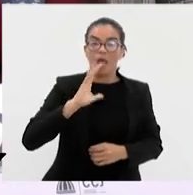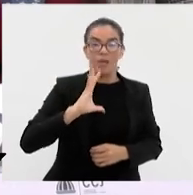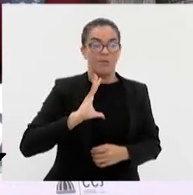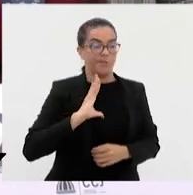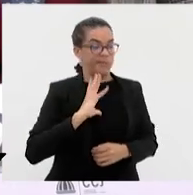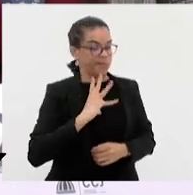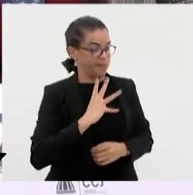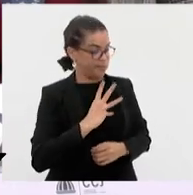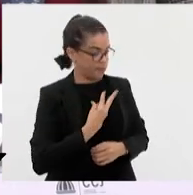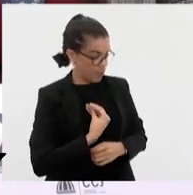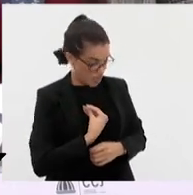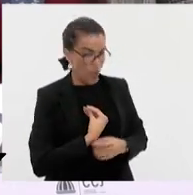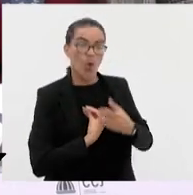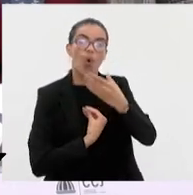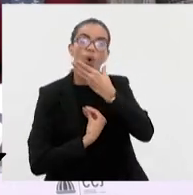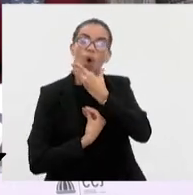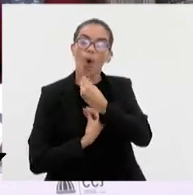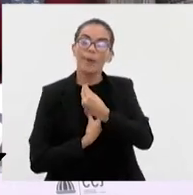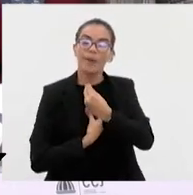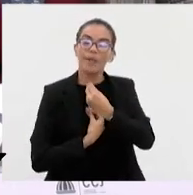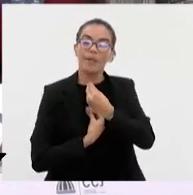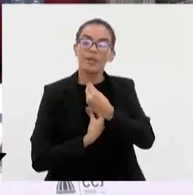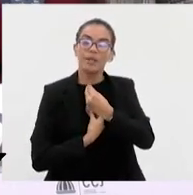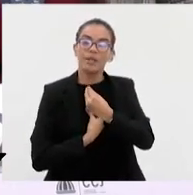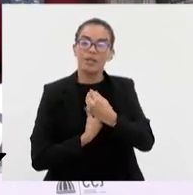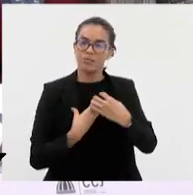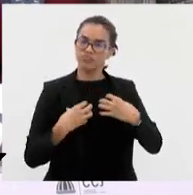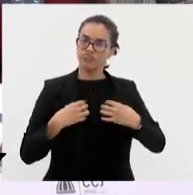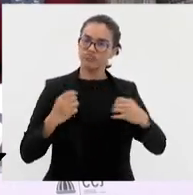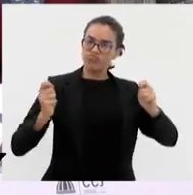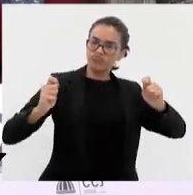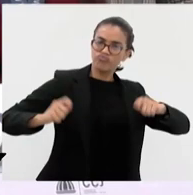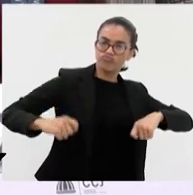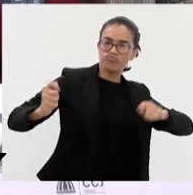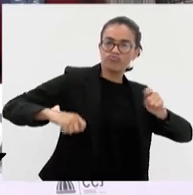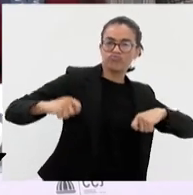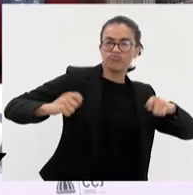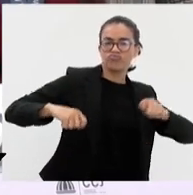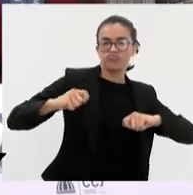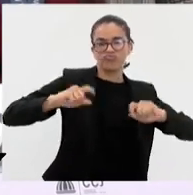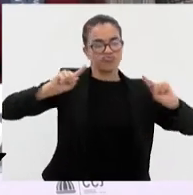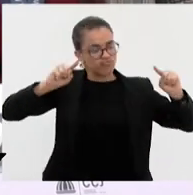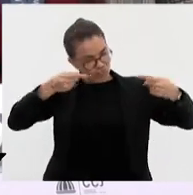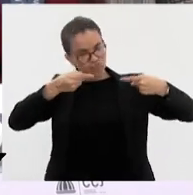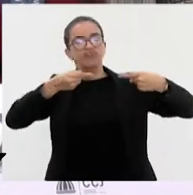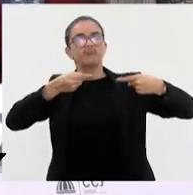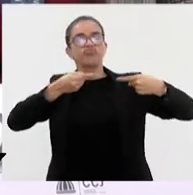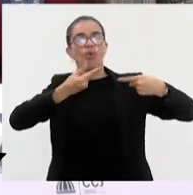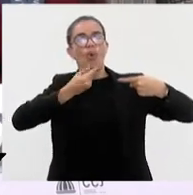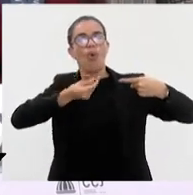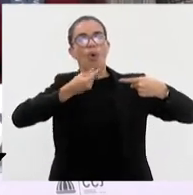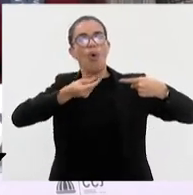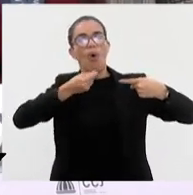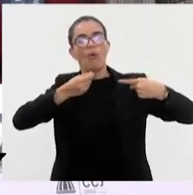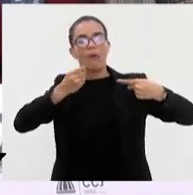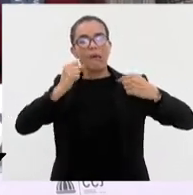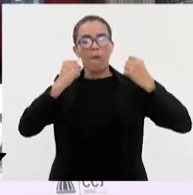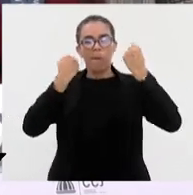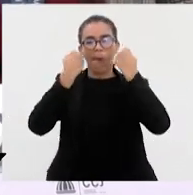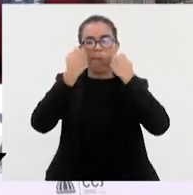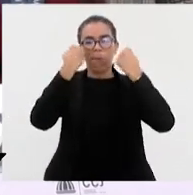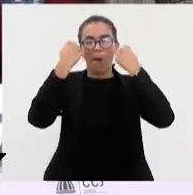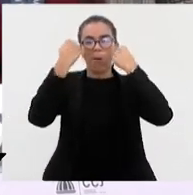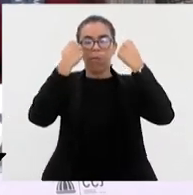sei, né? E se sentiu apta em disputar com um homem biológico. Teve traumatismo